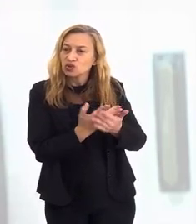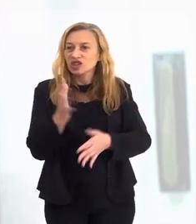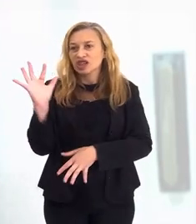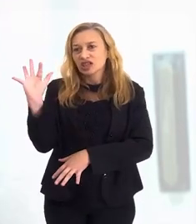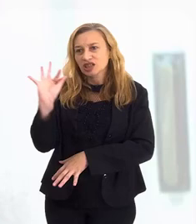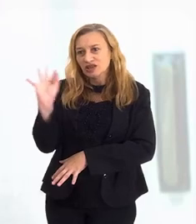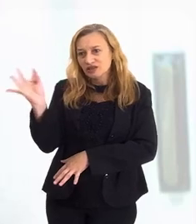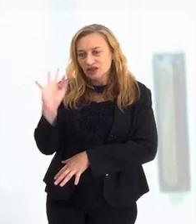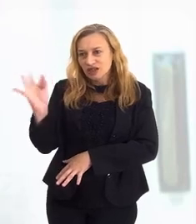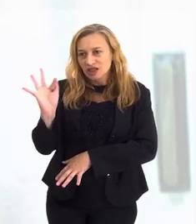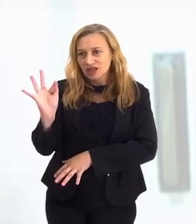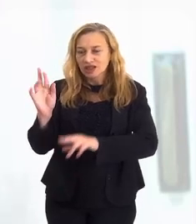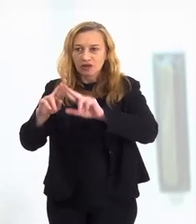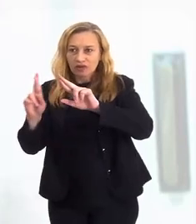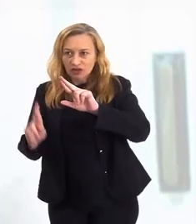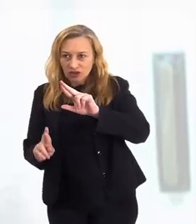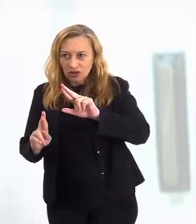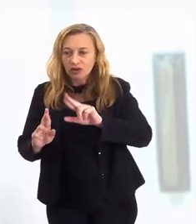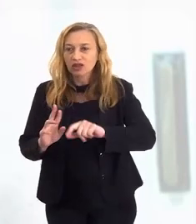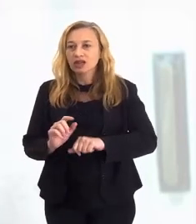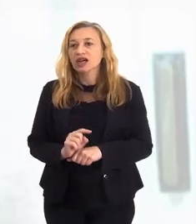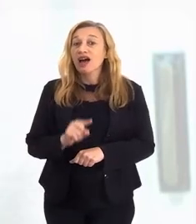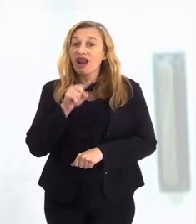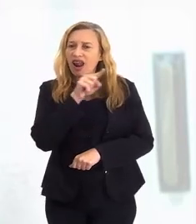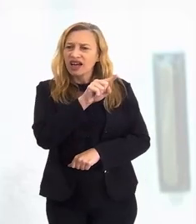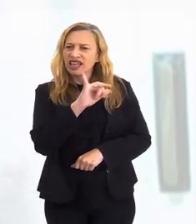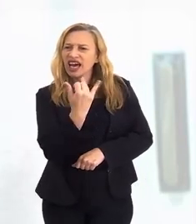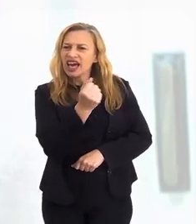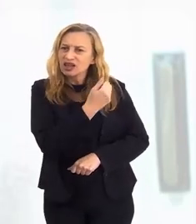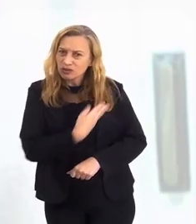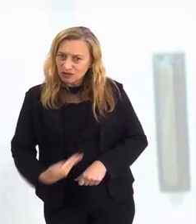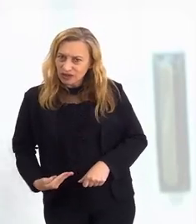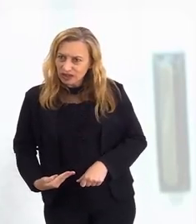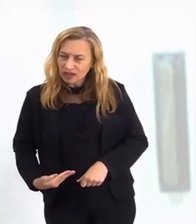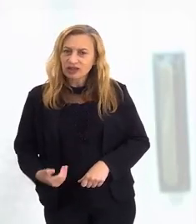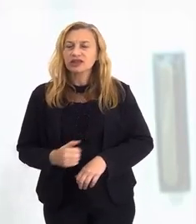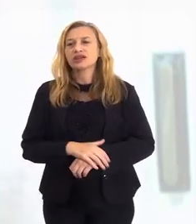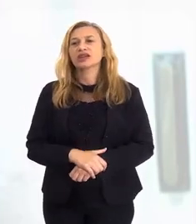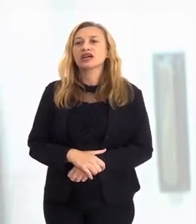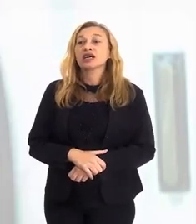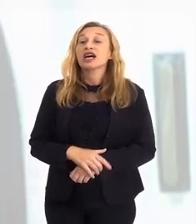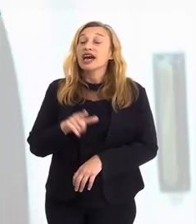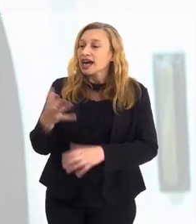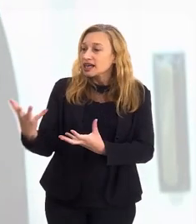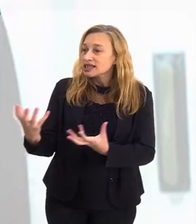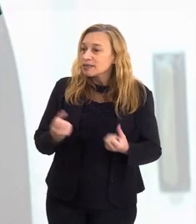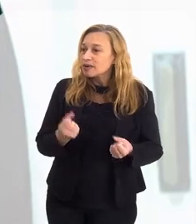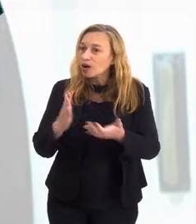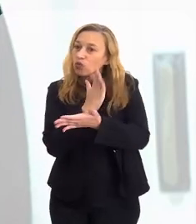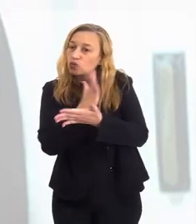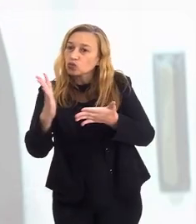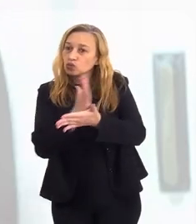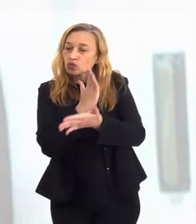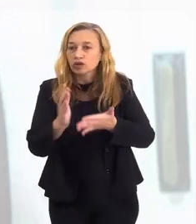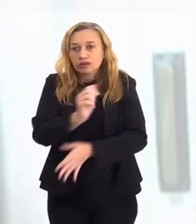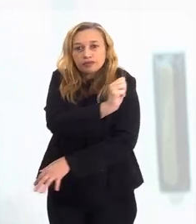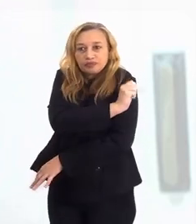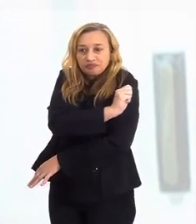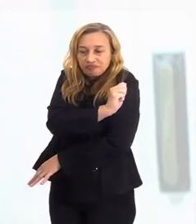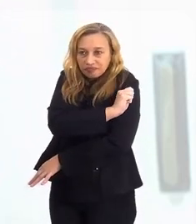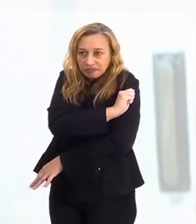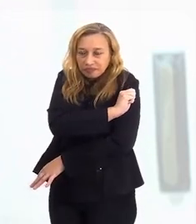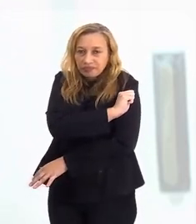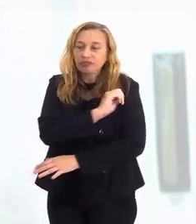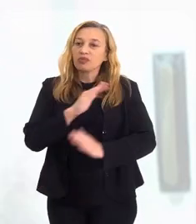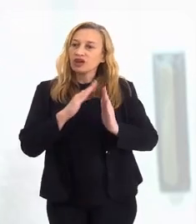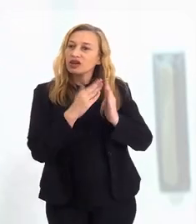Física, na UFRJ, né, que se localiza ali na Ilha do Fundão, recebemos alguns alunos que